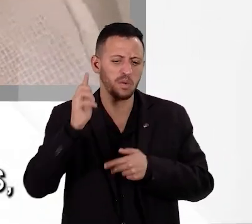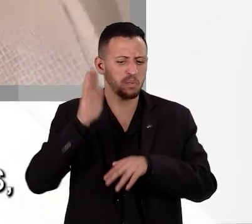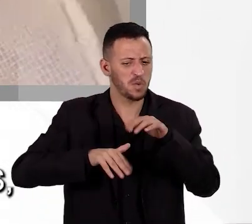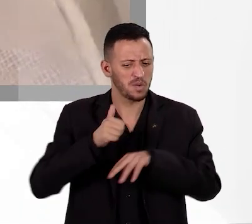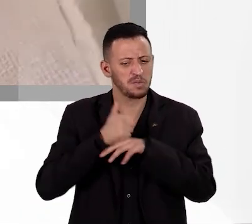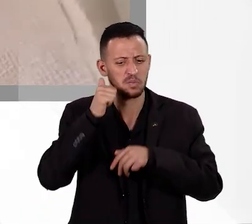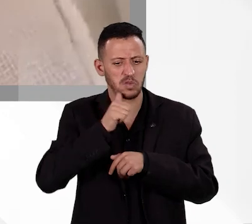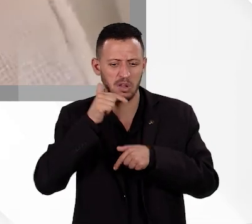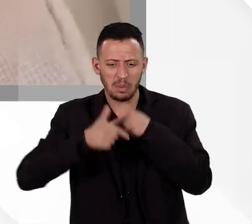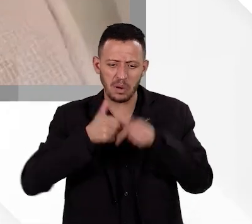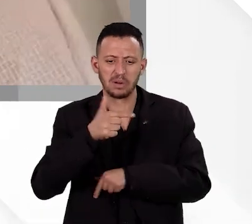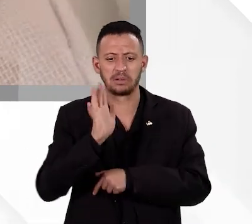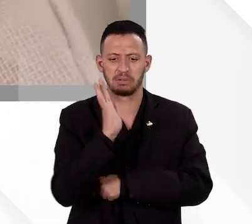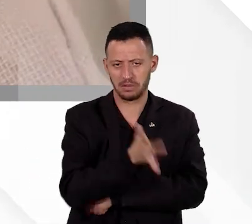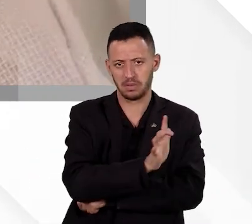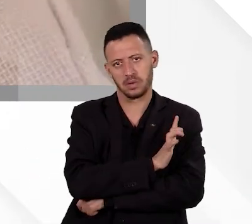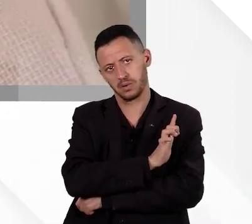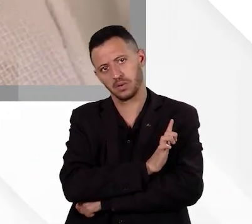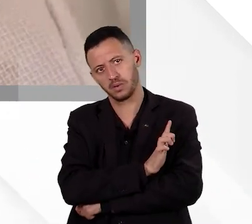trabalhadoras